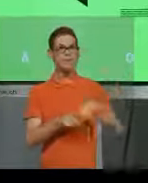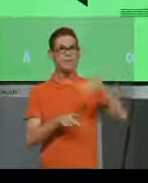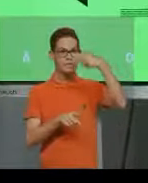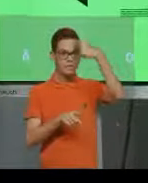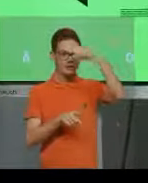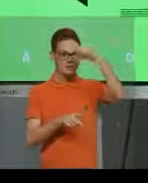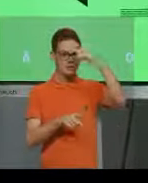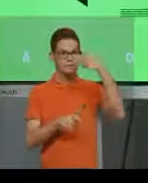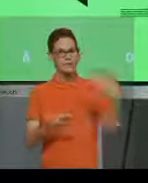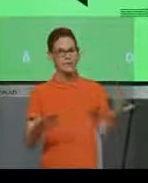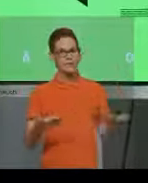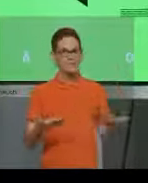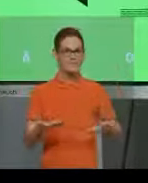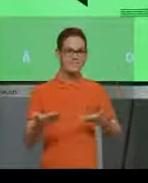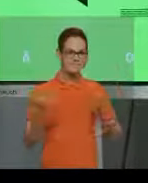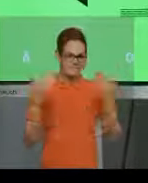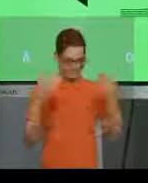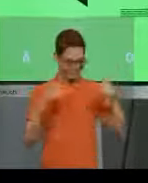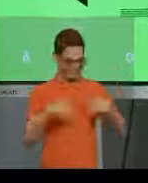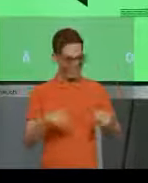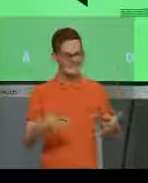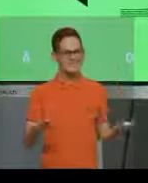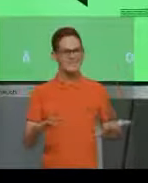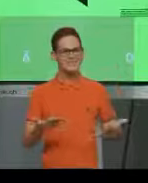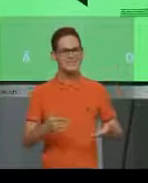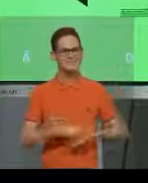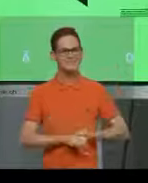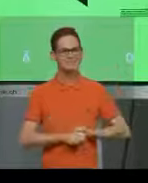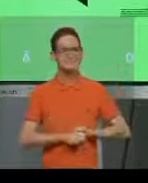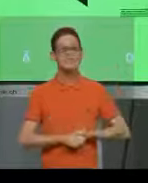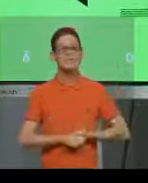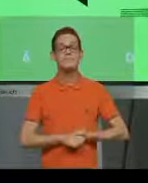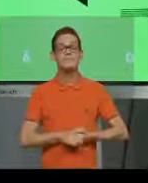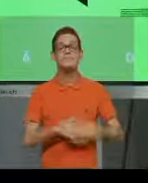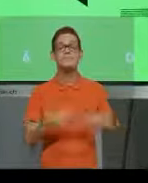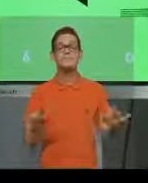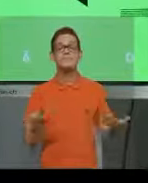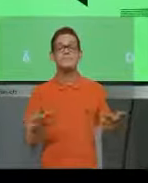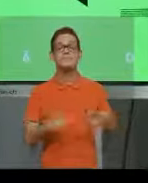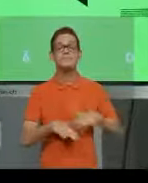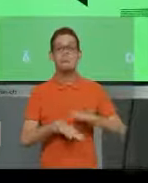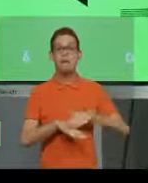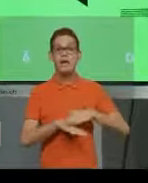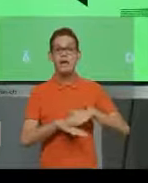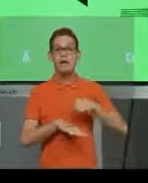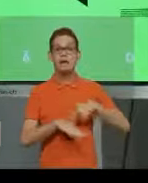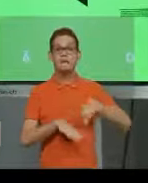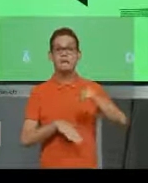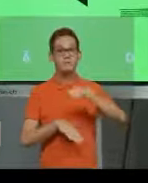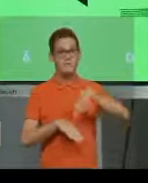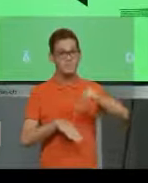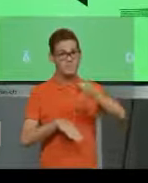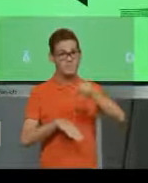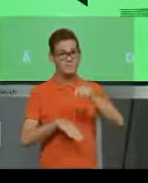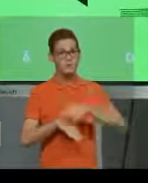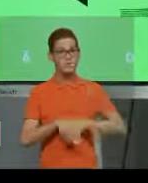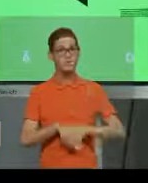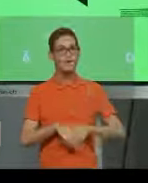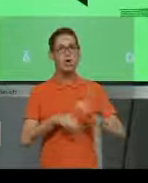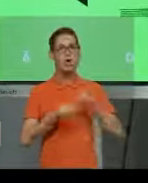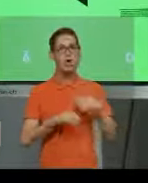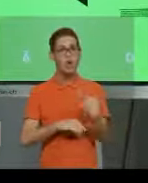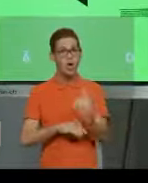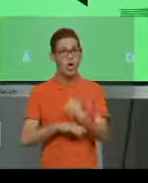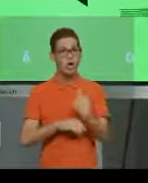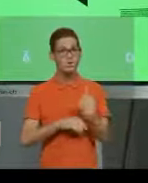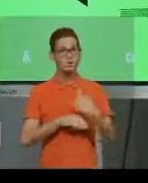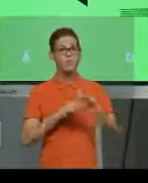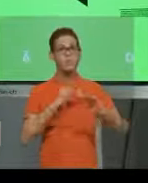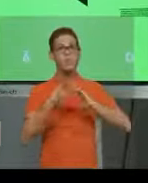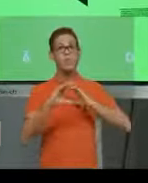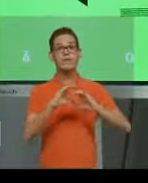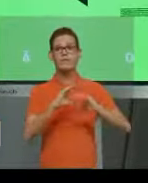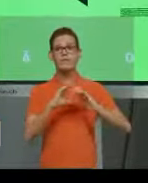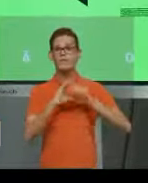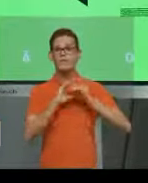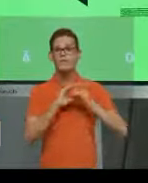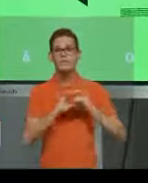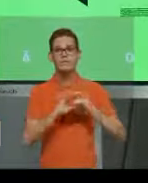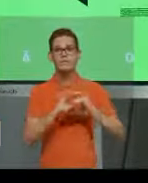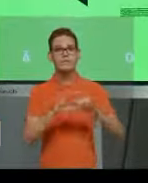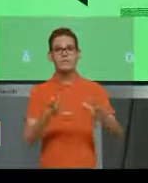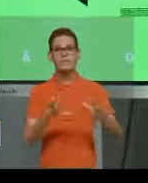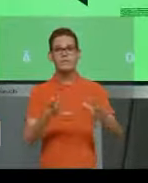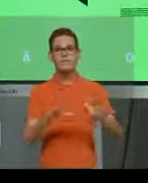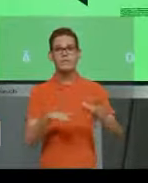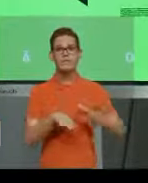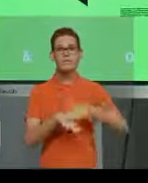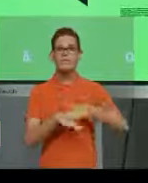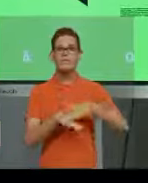Guilherme Rodrigues, que está conosco nesse bloco. Então é isso, agora é com você. Os nossos canais de comunicação